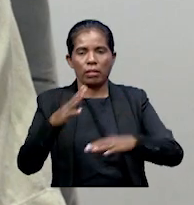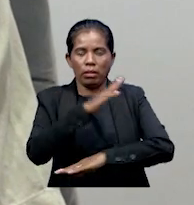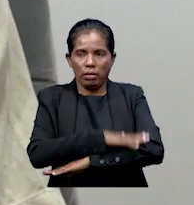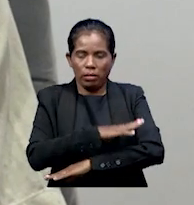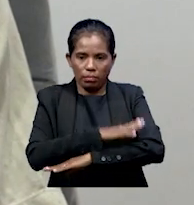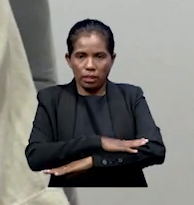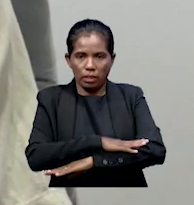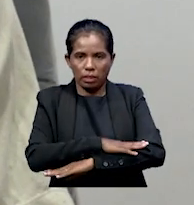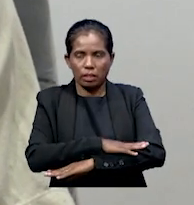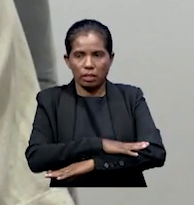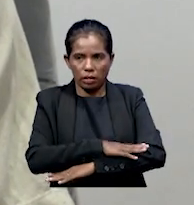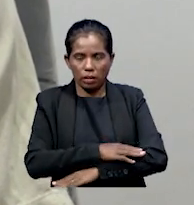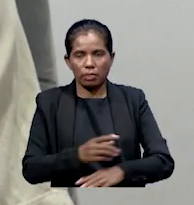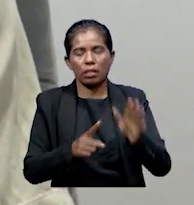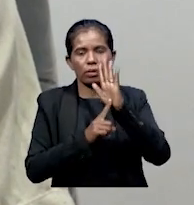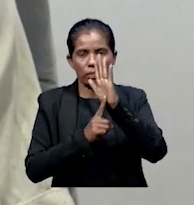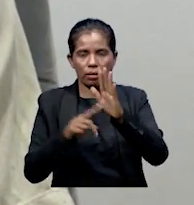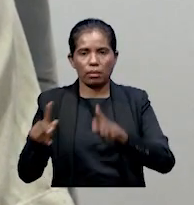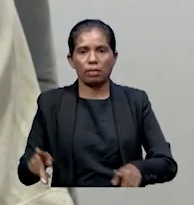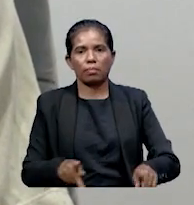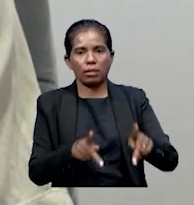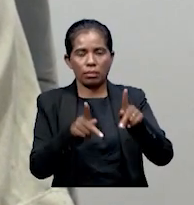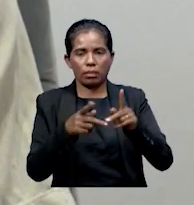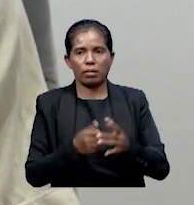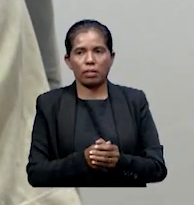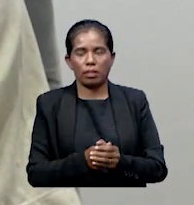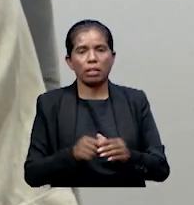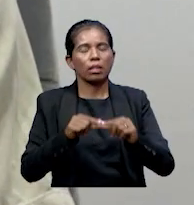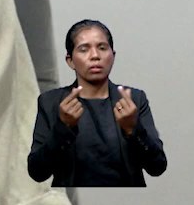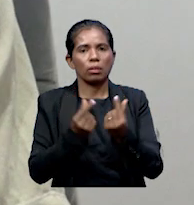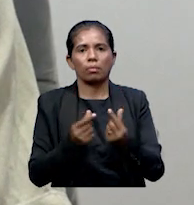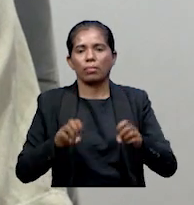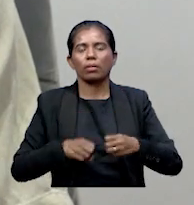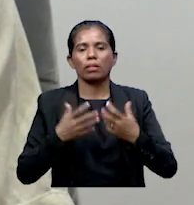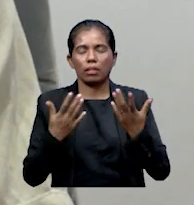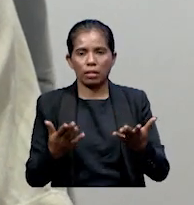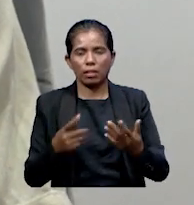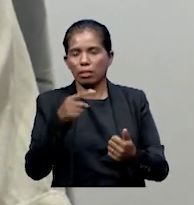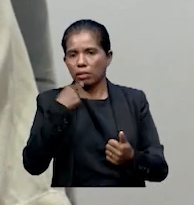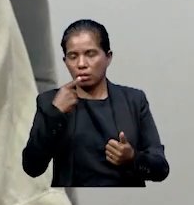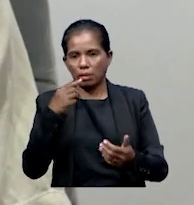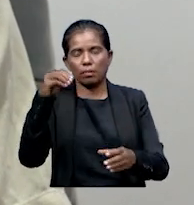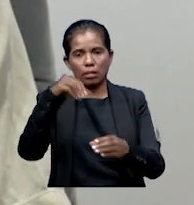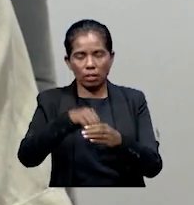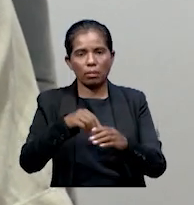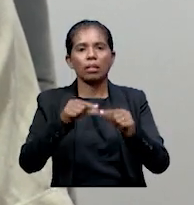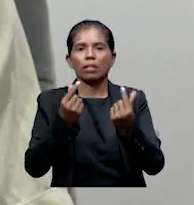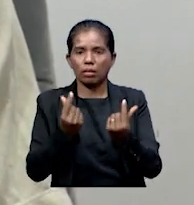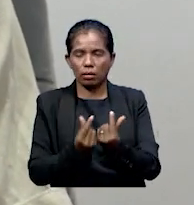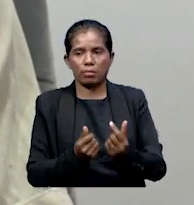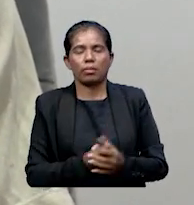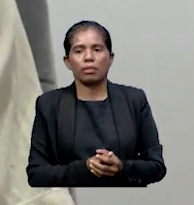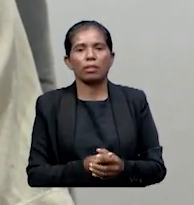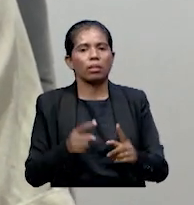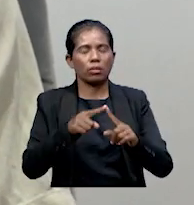se for sair para o público, pacote gira, se sema compõe o pacote serne. Mas então,